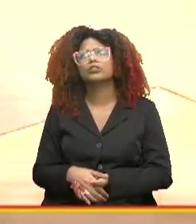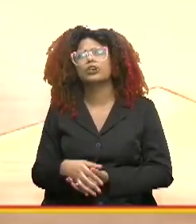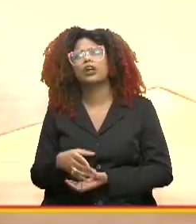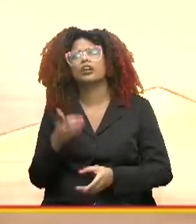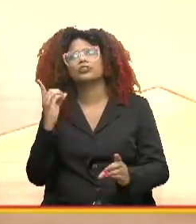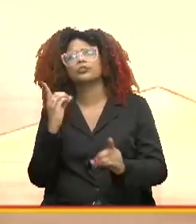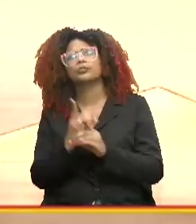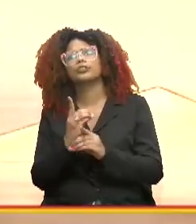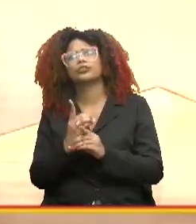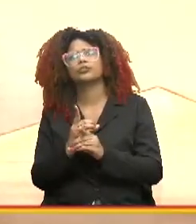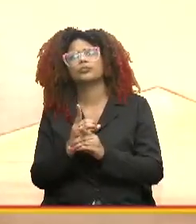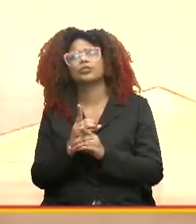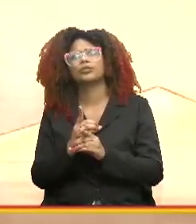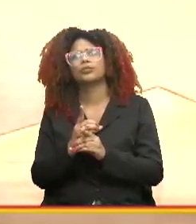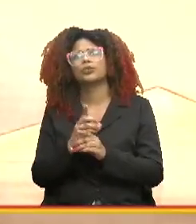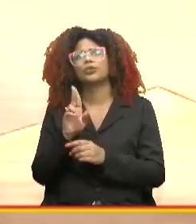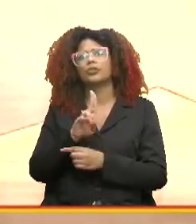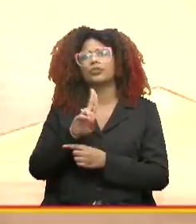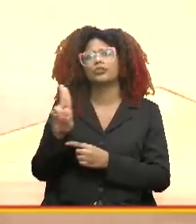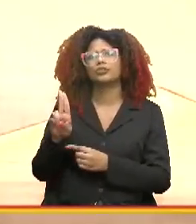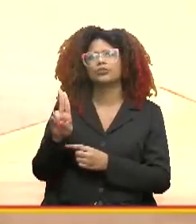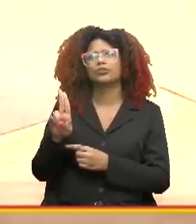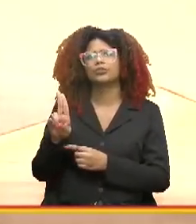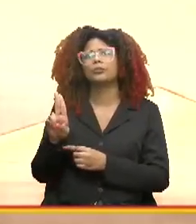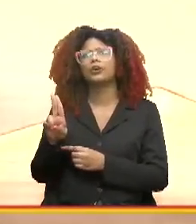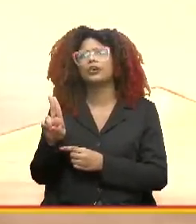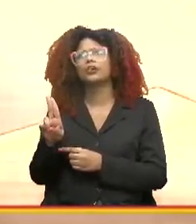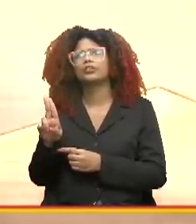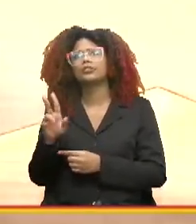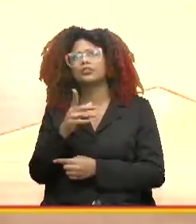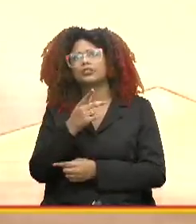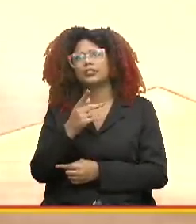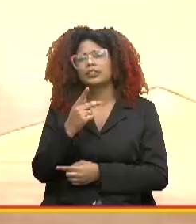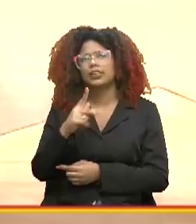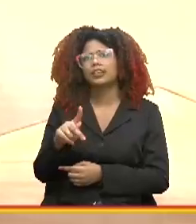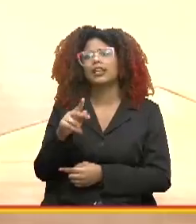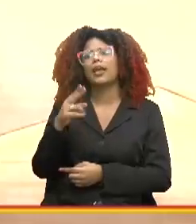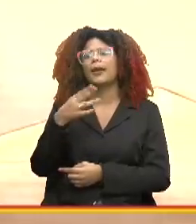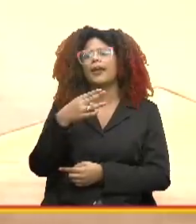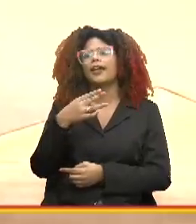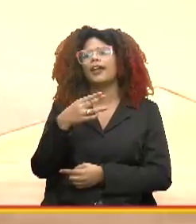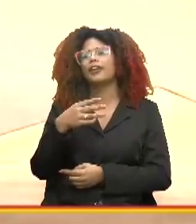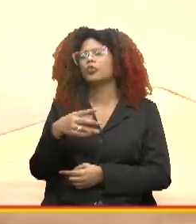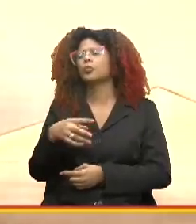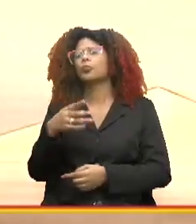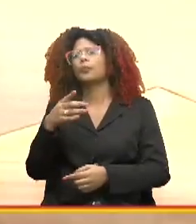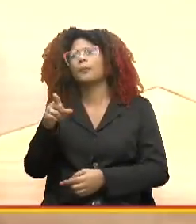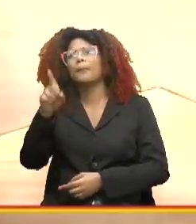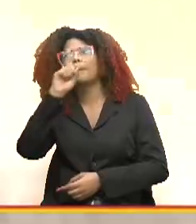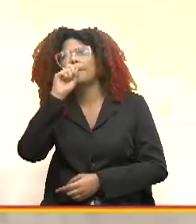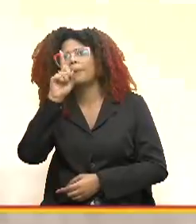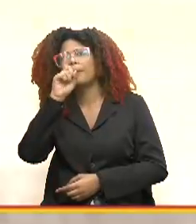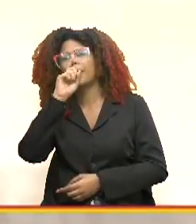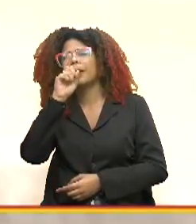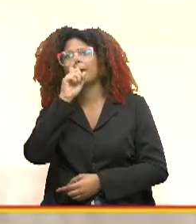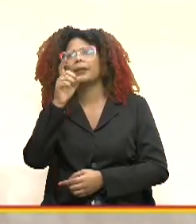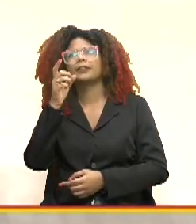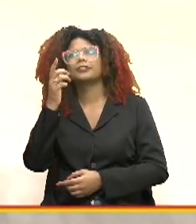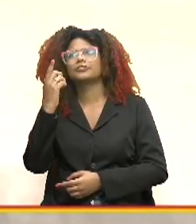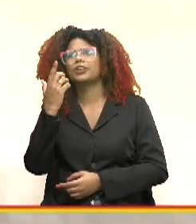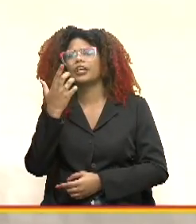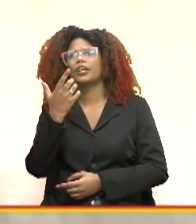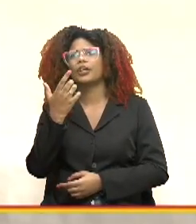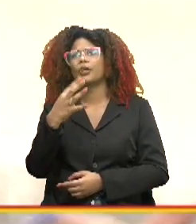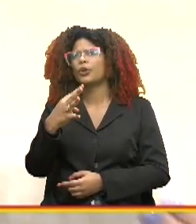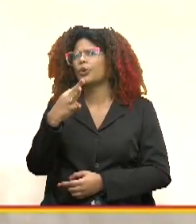que eu descobri que o nome da mãe do meu filho é mãe desconhecida se eu não escrever isso eu não consigo acessar nem na certidão do pai